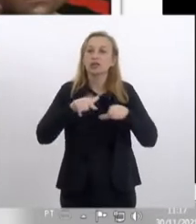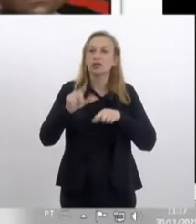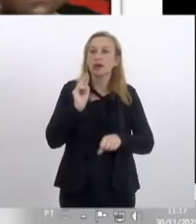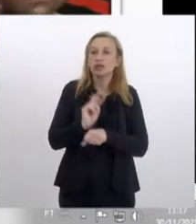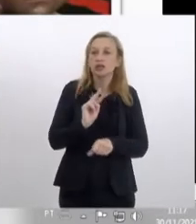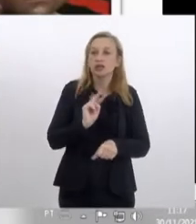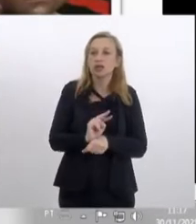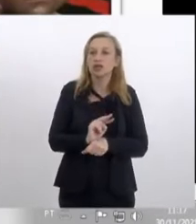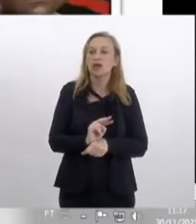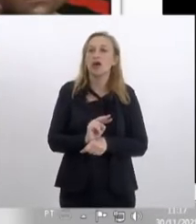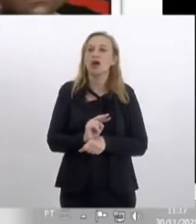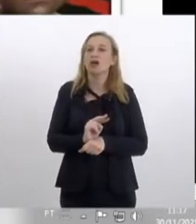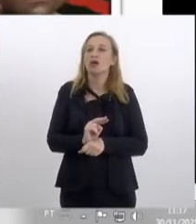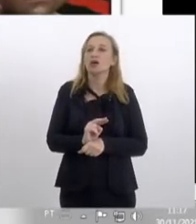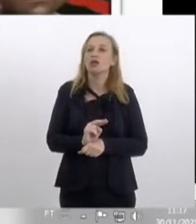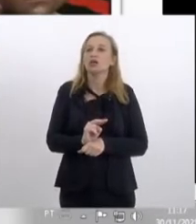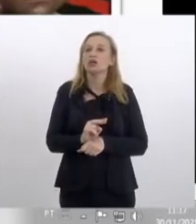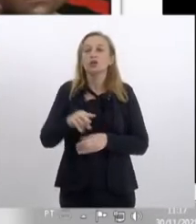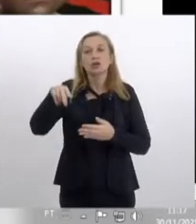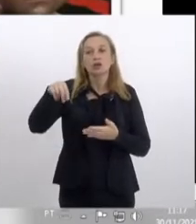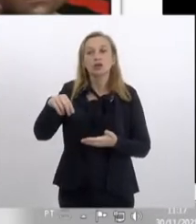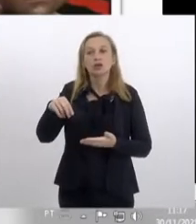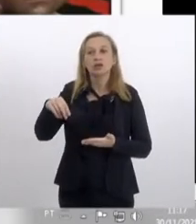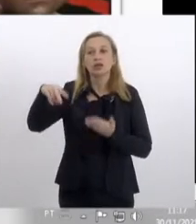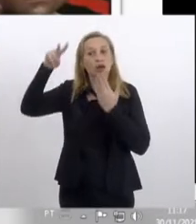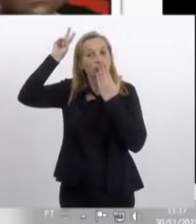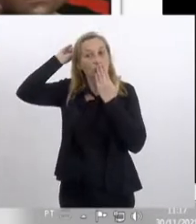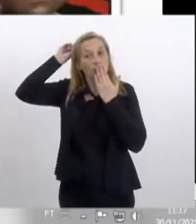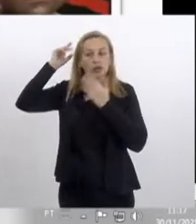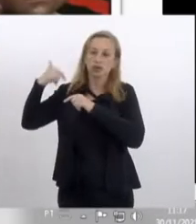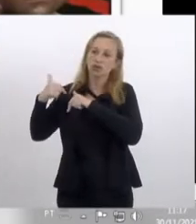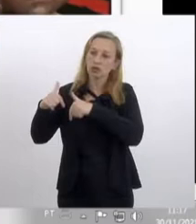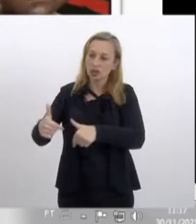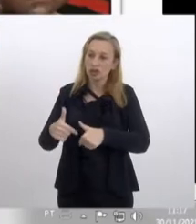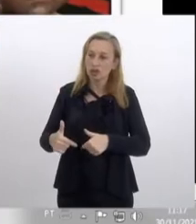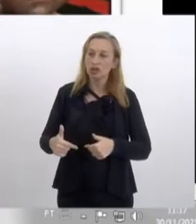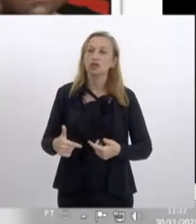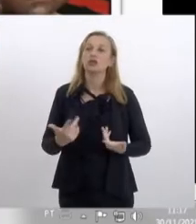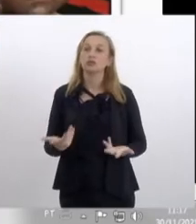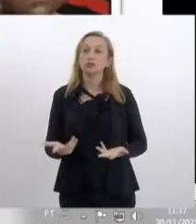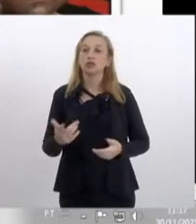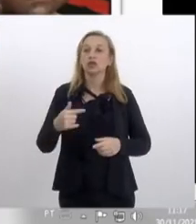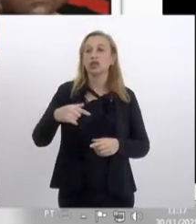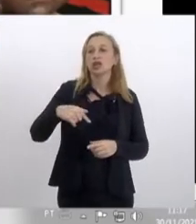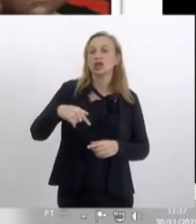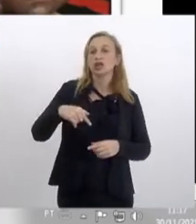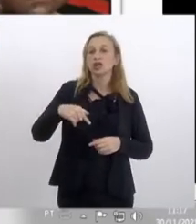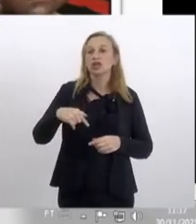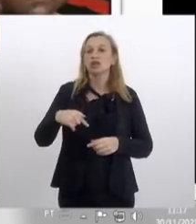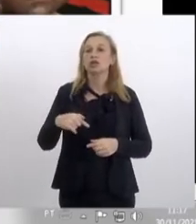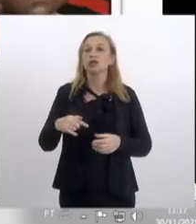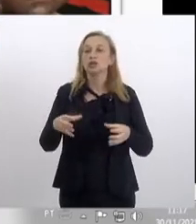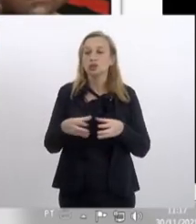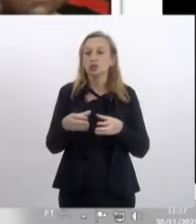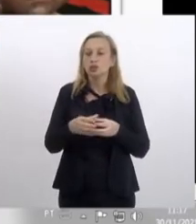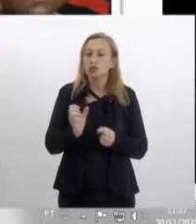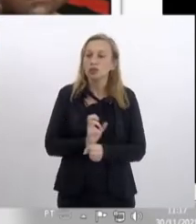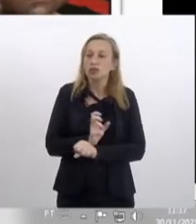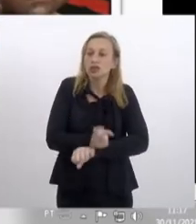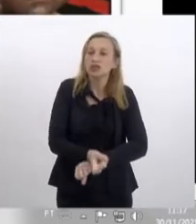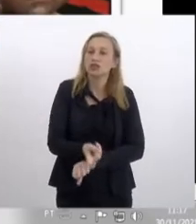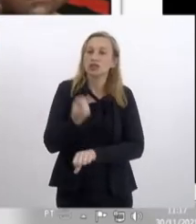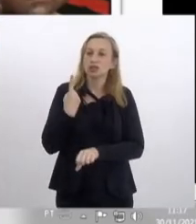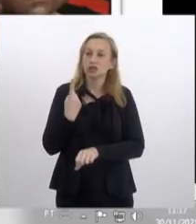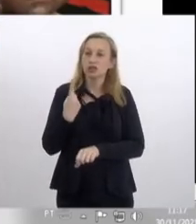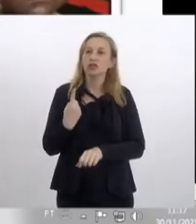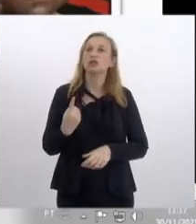prevenção aos povos tradicionais, indígenas, quilombolas, ribeirinhos. Estamos fazendo o projeto piloto em Dourados,